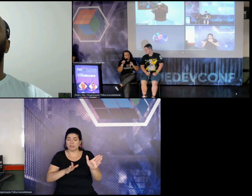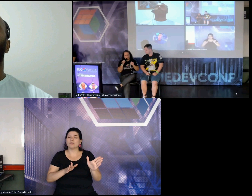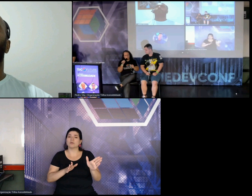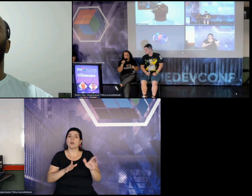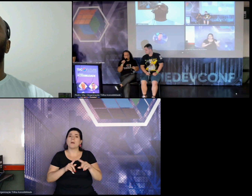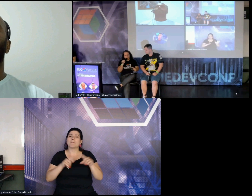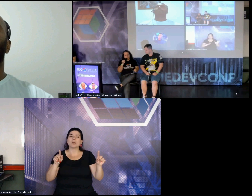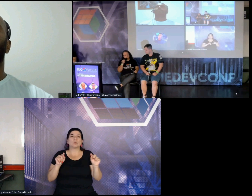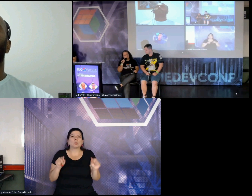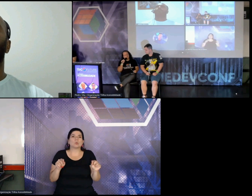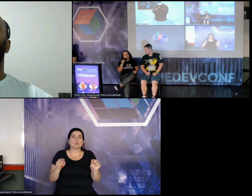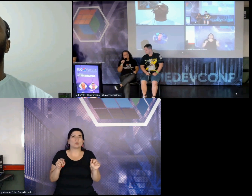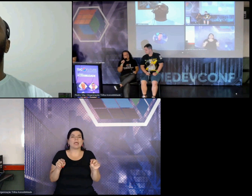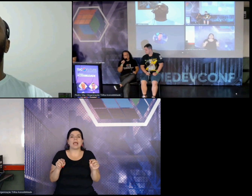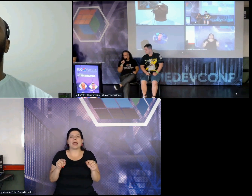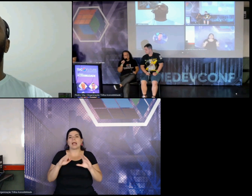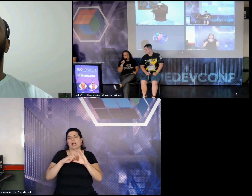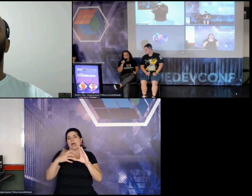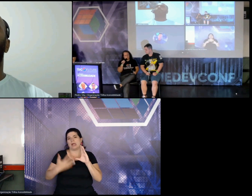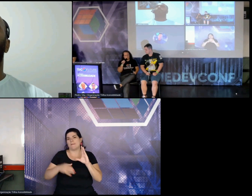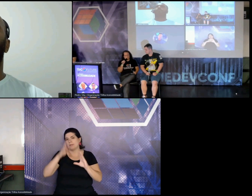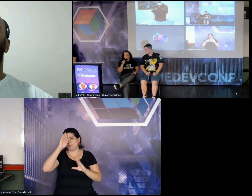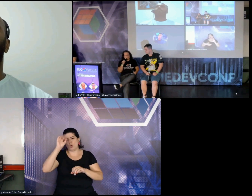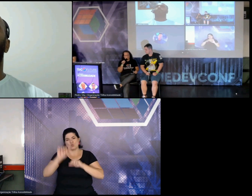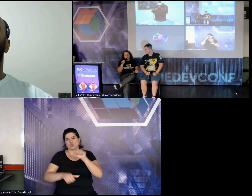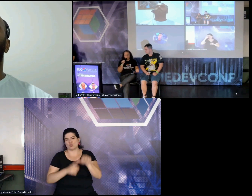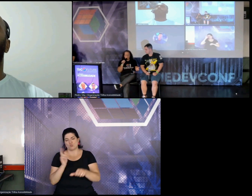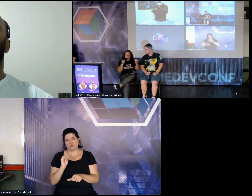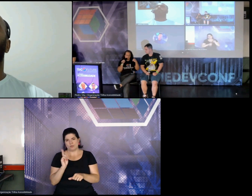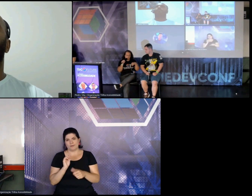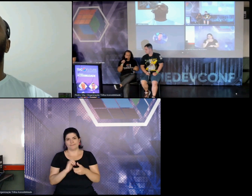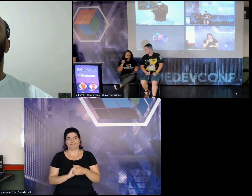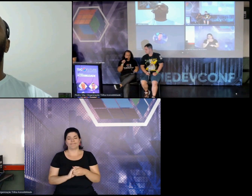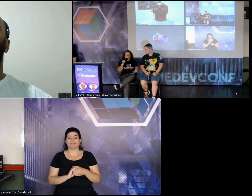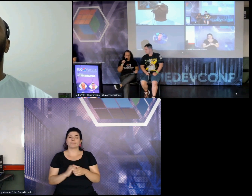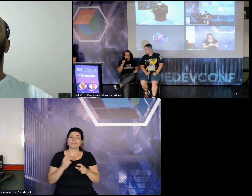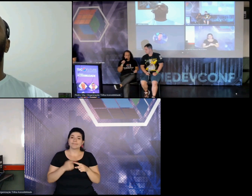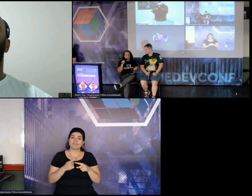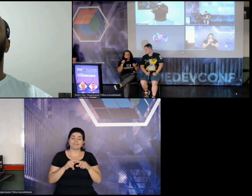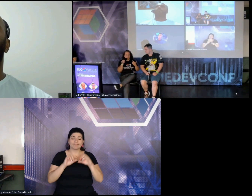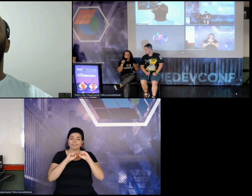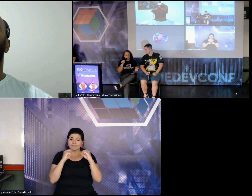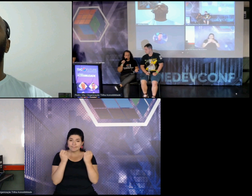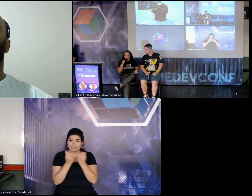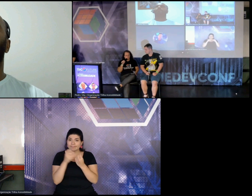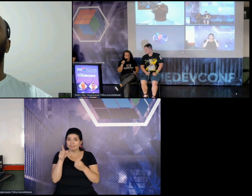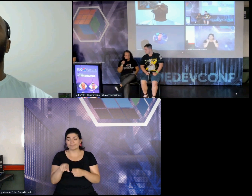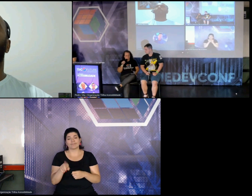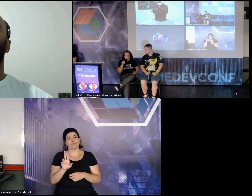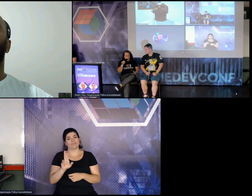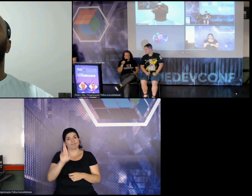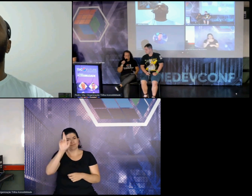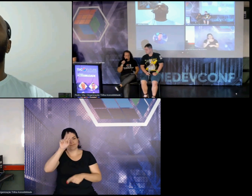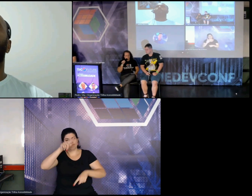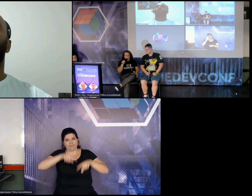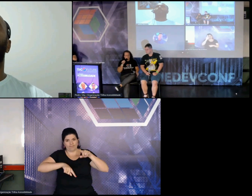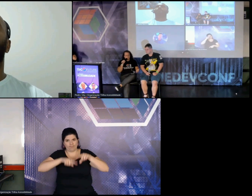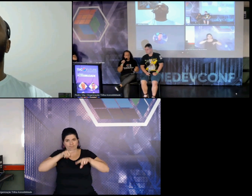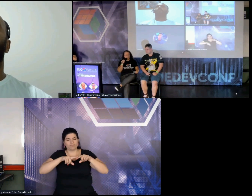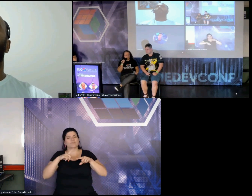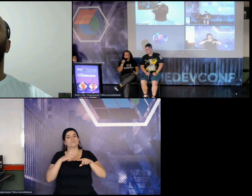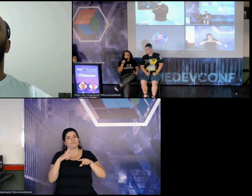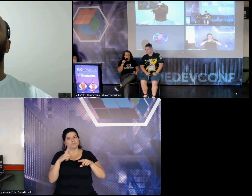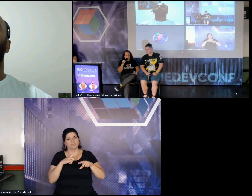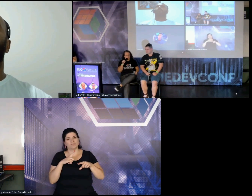sem que ele mude as características principais dele, né? Porque, querendo ou não, a squad responsável por aquele produto, ela tem